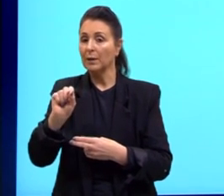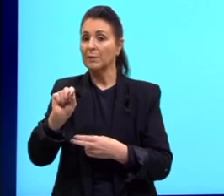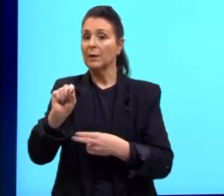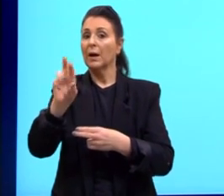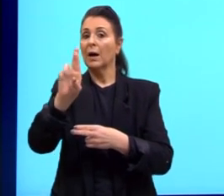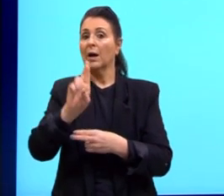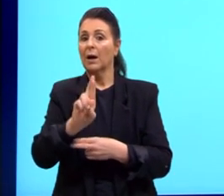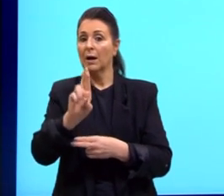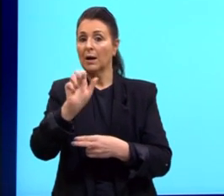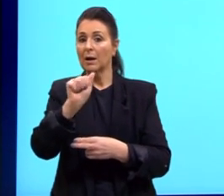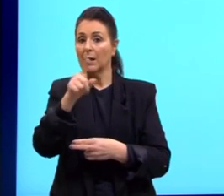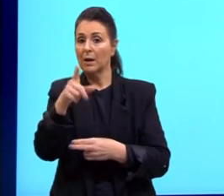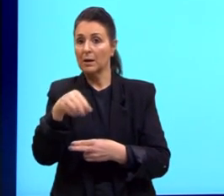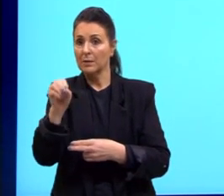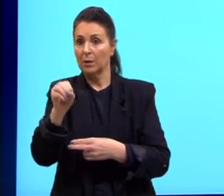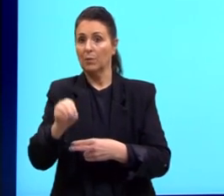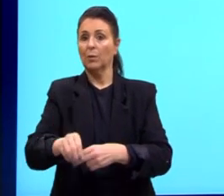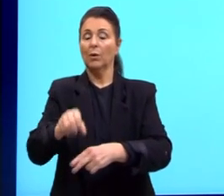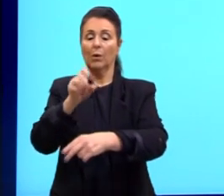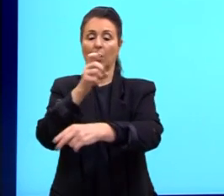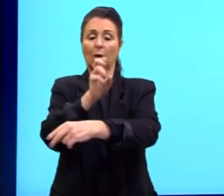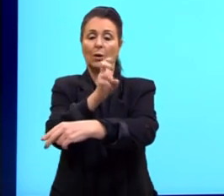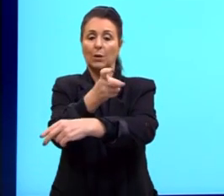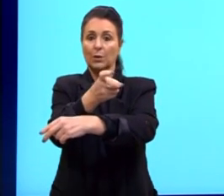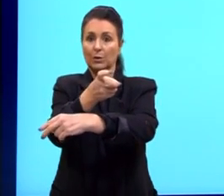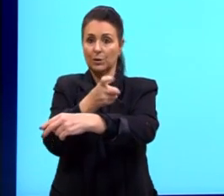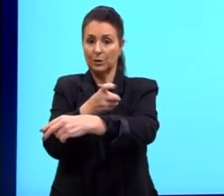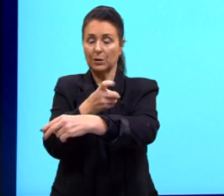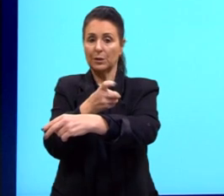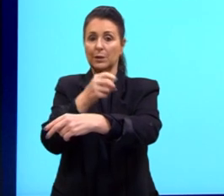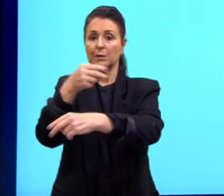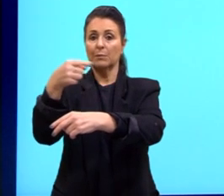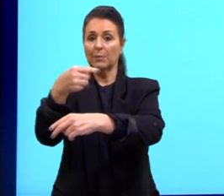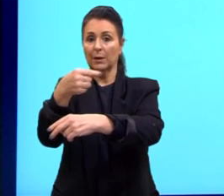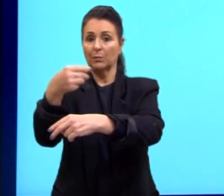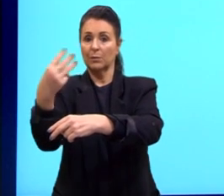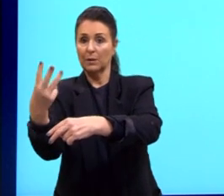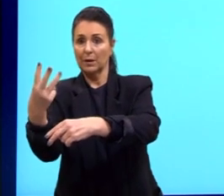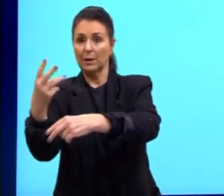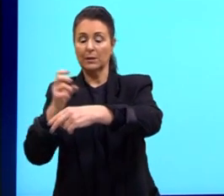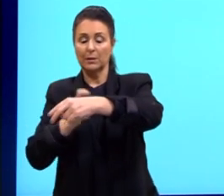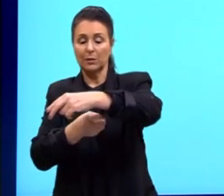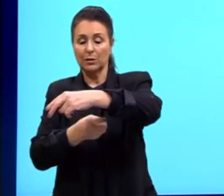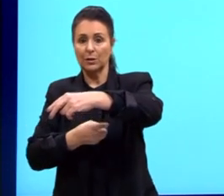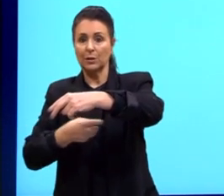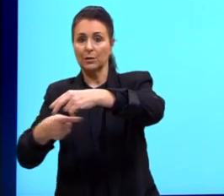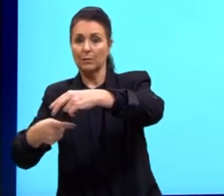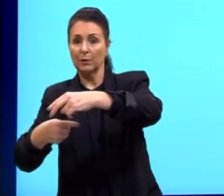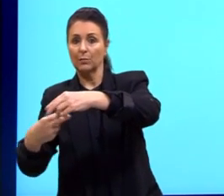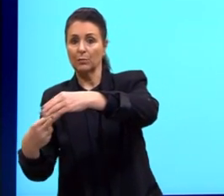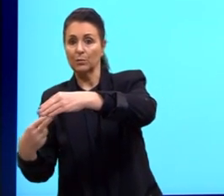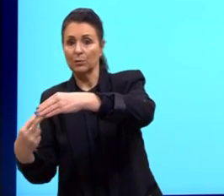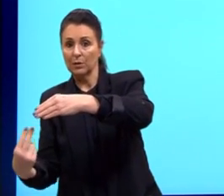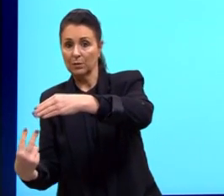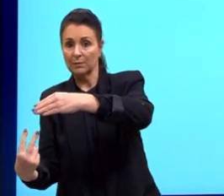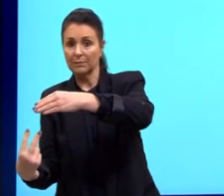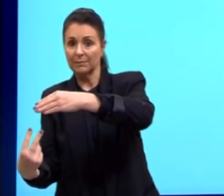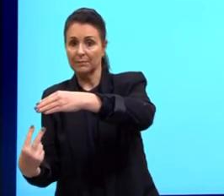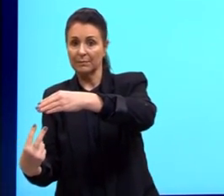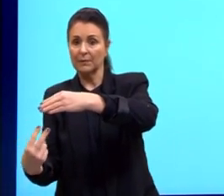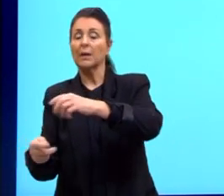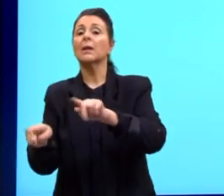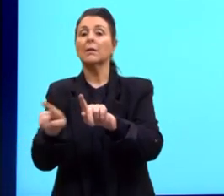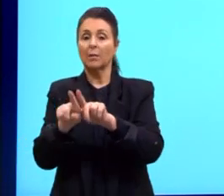menos 3 sobre x menos 2 o mesmo nós vamos fazer para a outra transversal